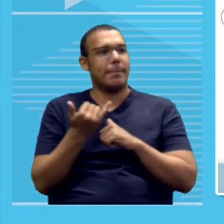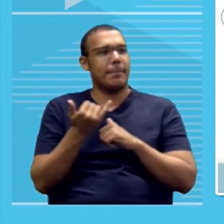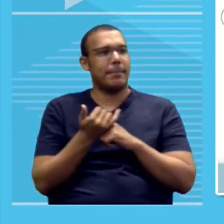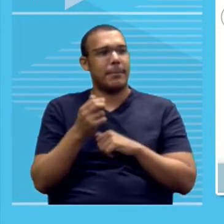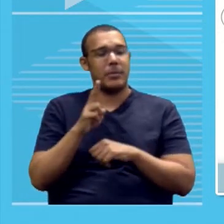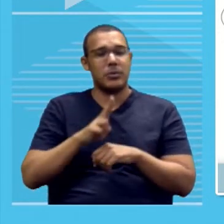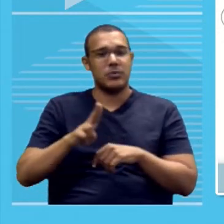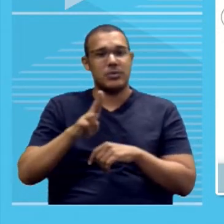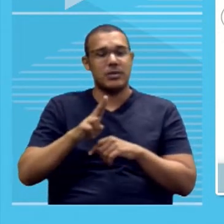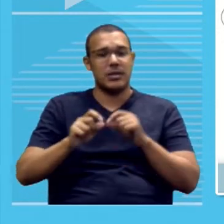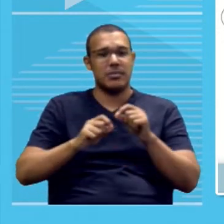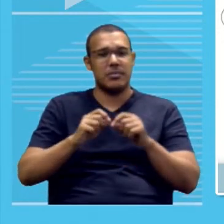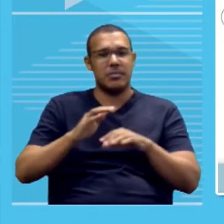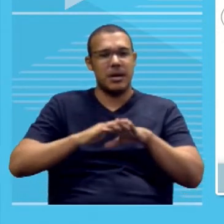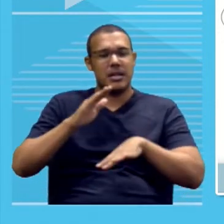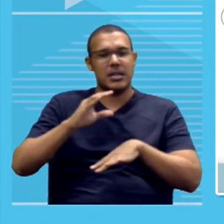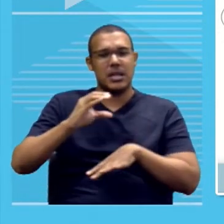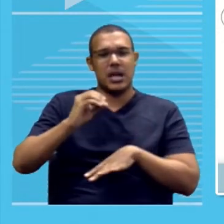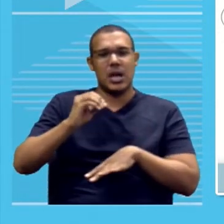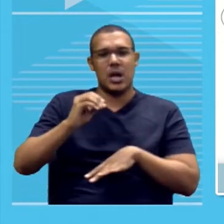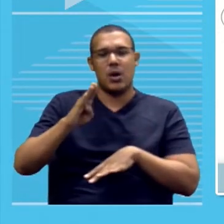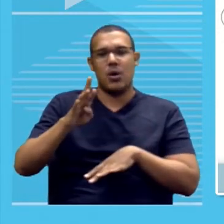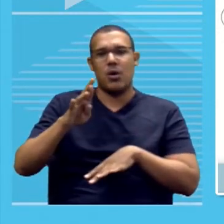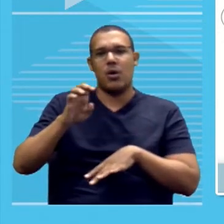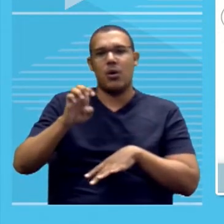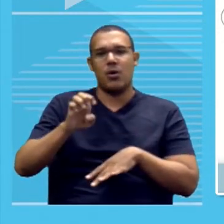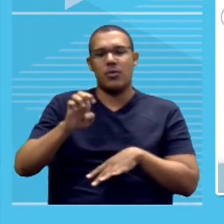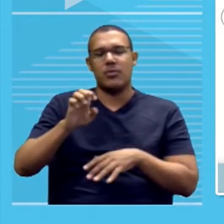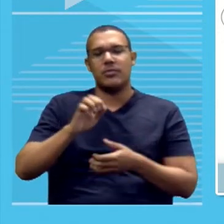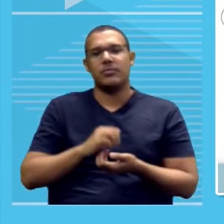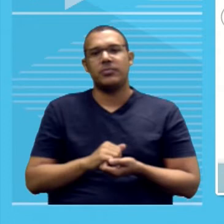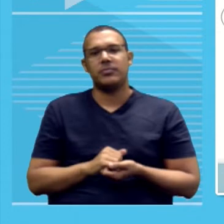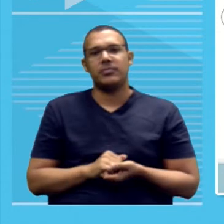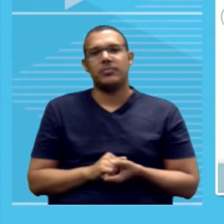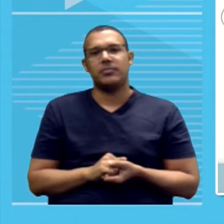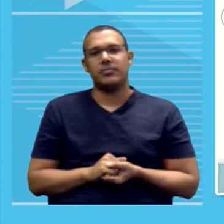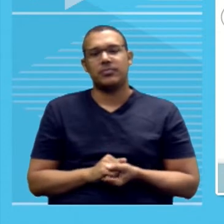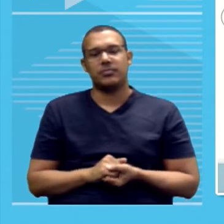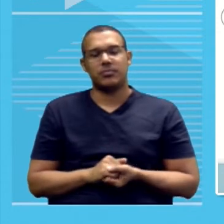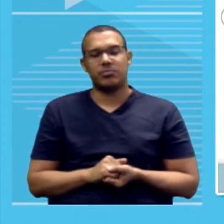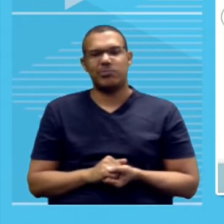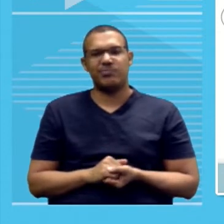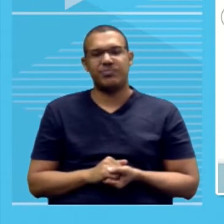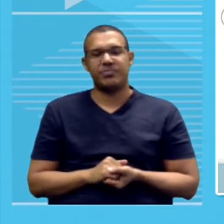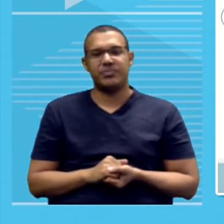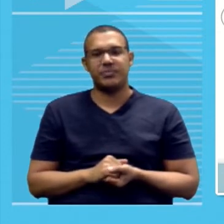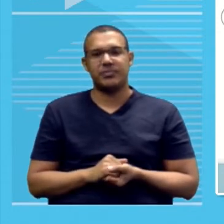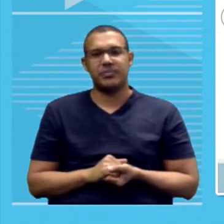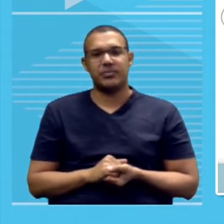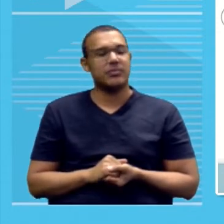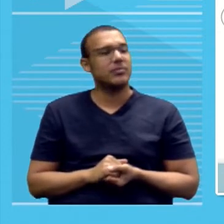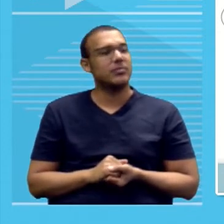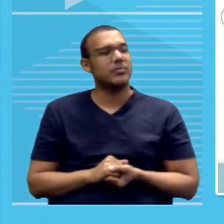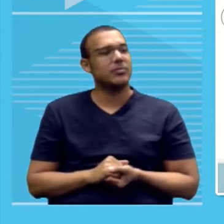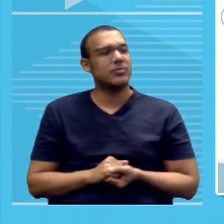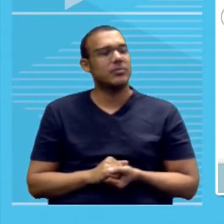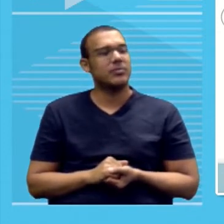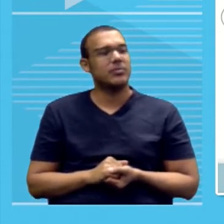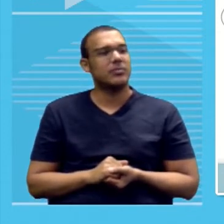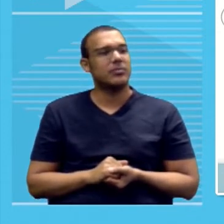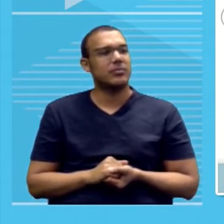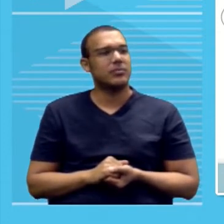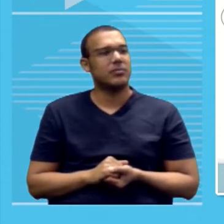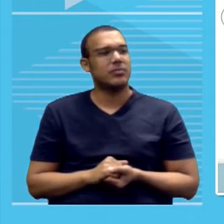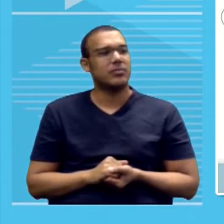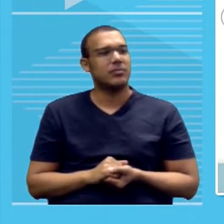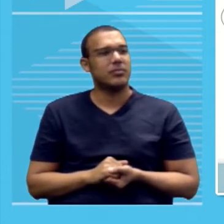usa cobre. Como o próprio nome já diz, resistência é uma grandeza física que resiste à passagem da corrente elétrica.